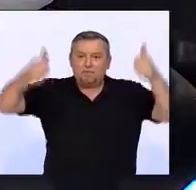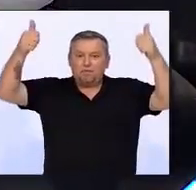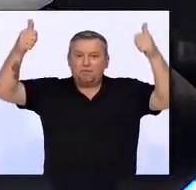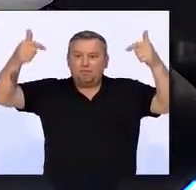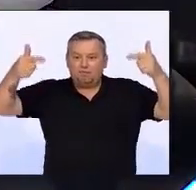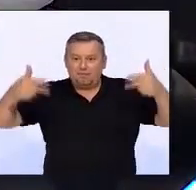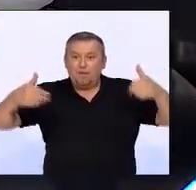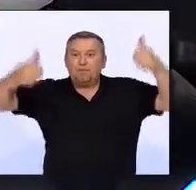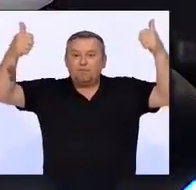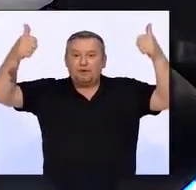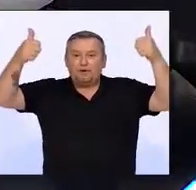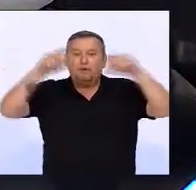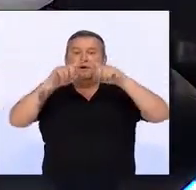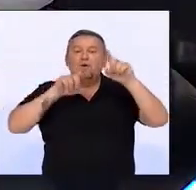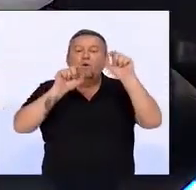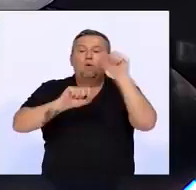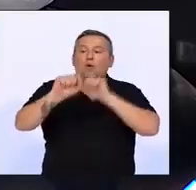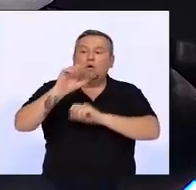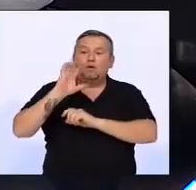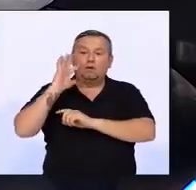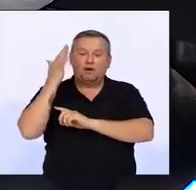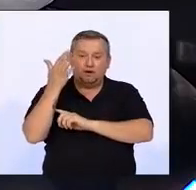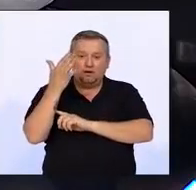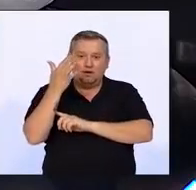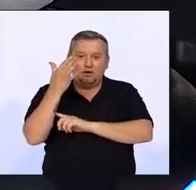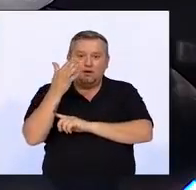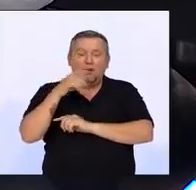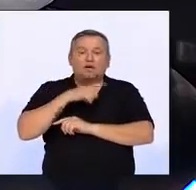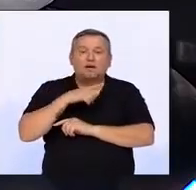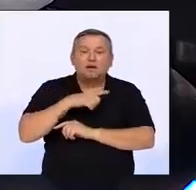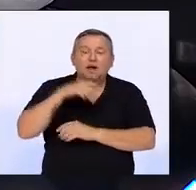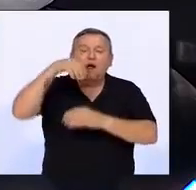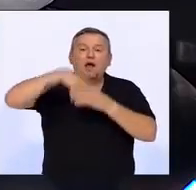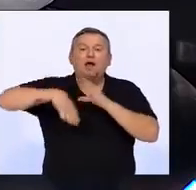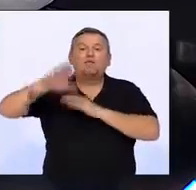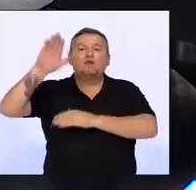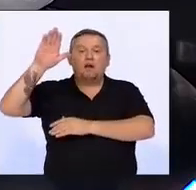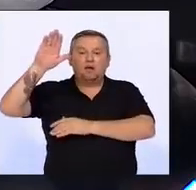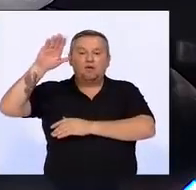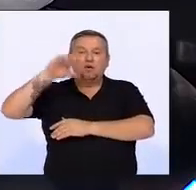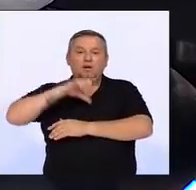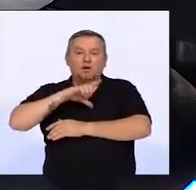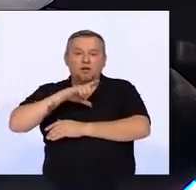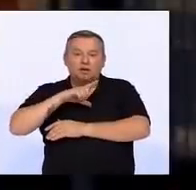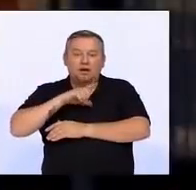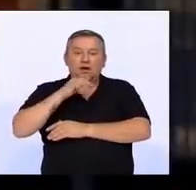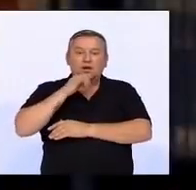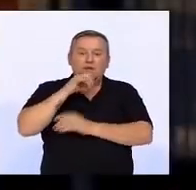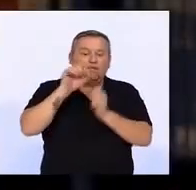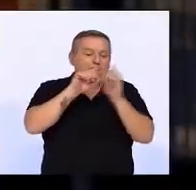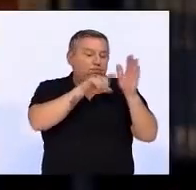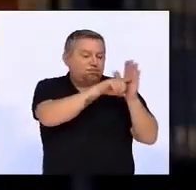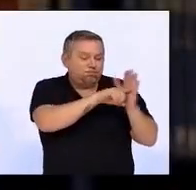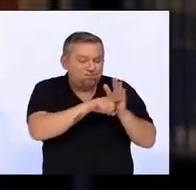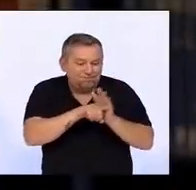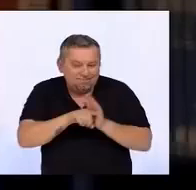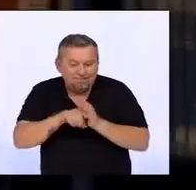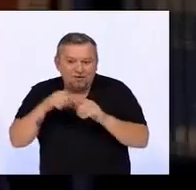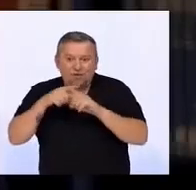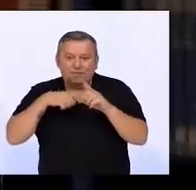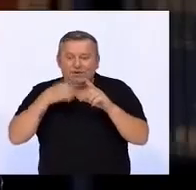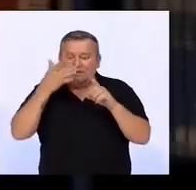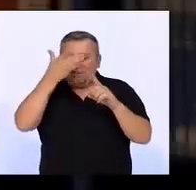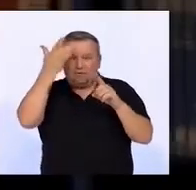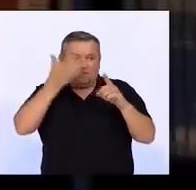rejeição também. Exatamente. O fato de tu ter candidatos que estão ponteando as pesquisas, mas tem uma rejeição